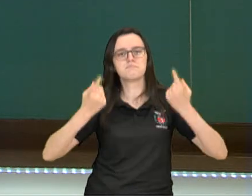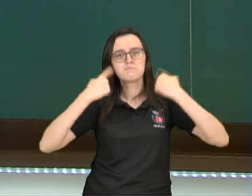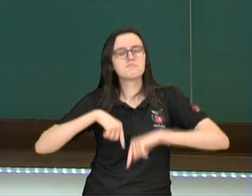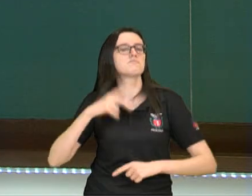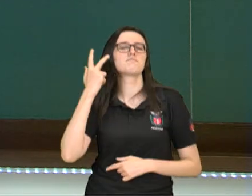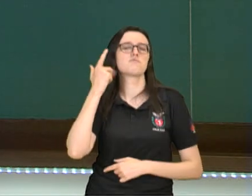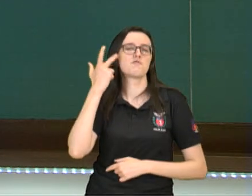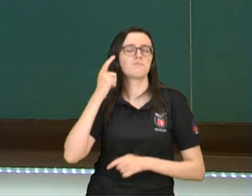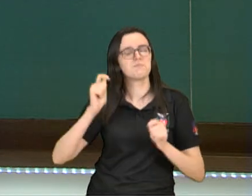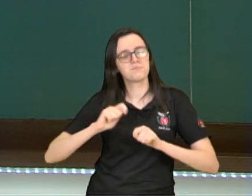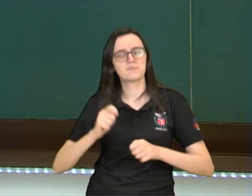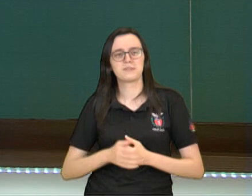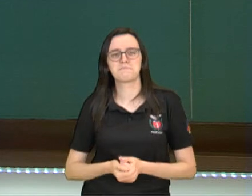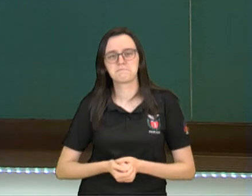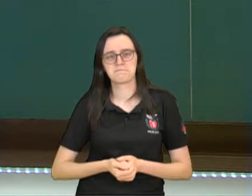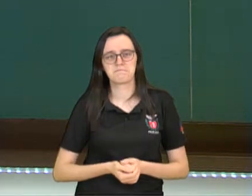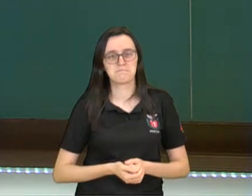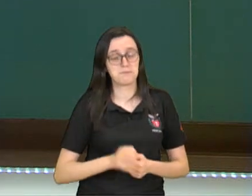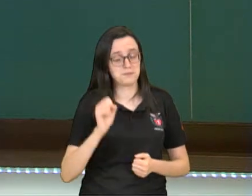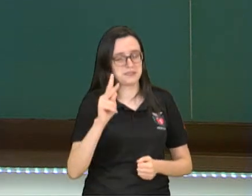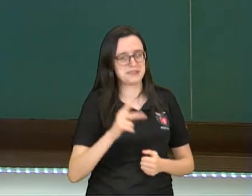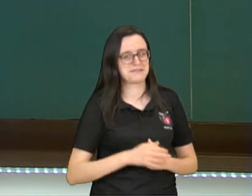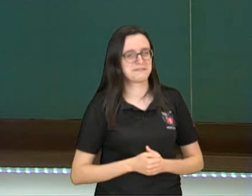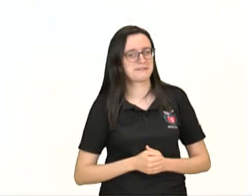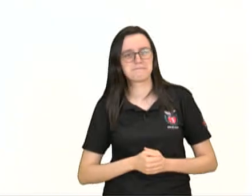ingerida desse componente, ok?